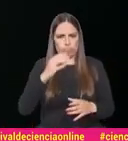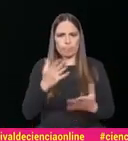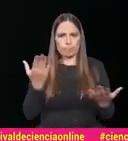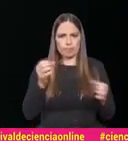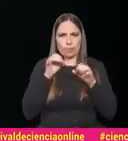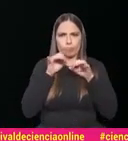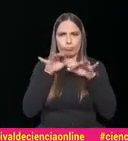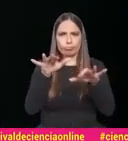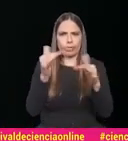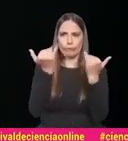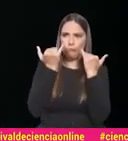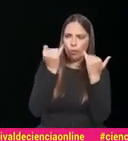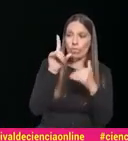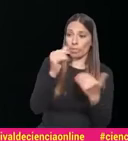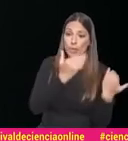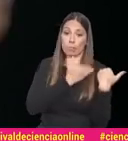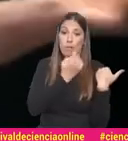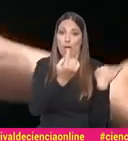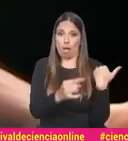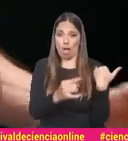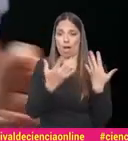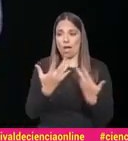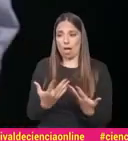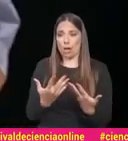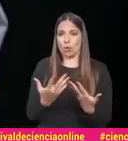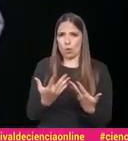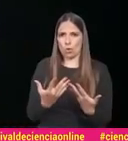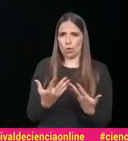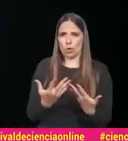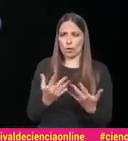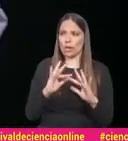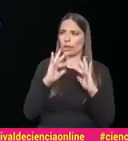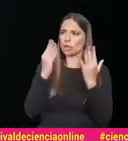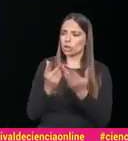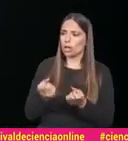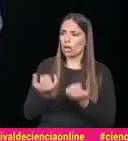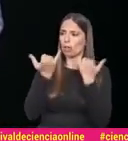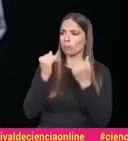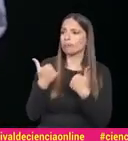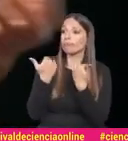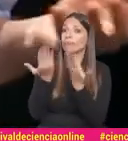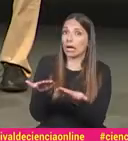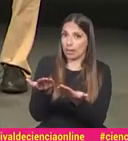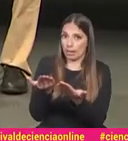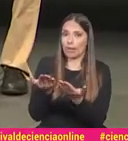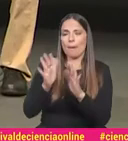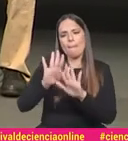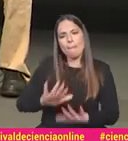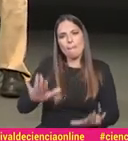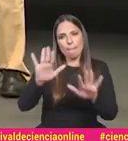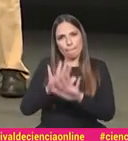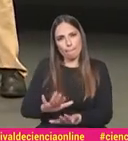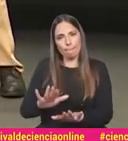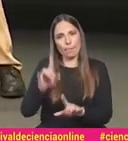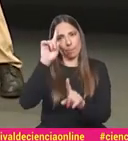difundir conhecimento, que também têm a responsabilidade de agora passar à população em geral esta tranquilidade